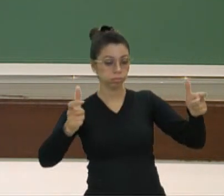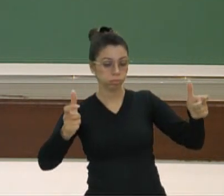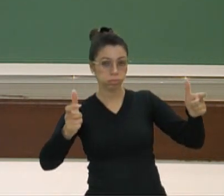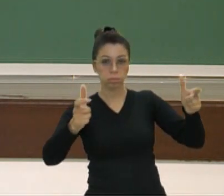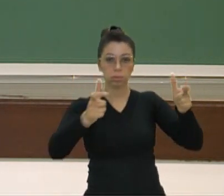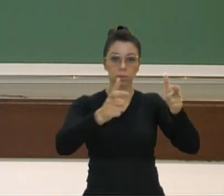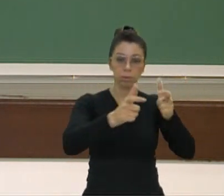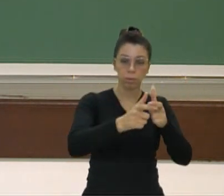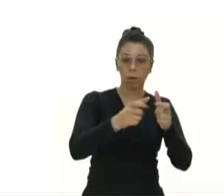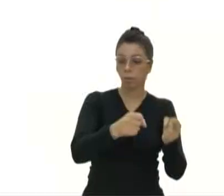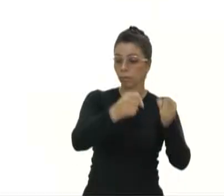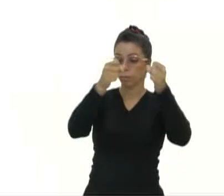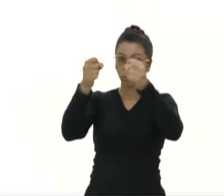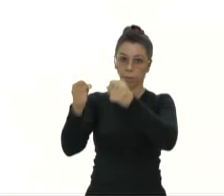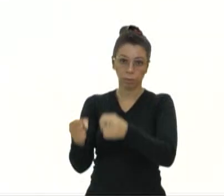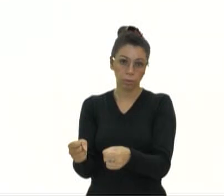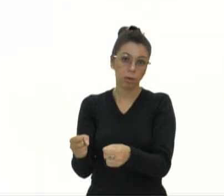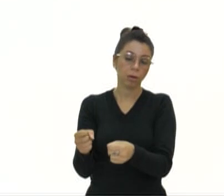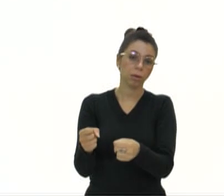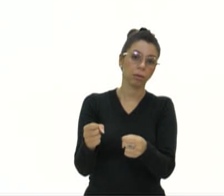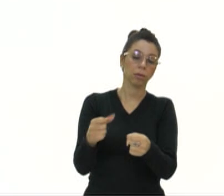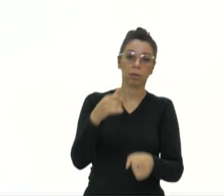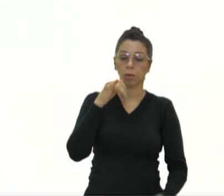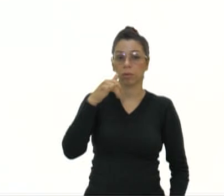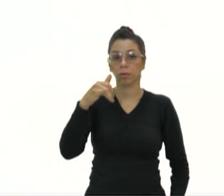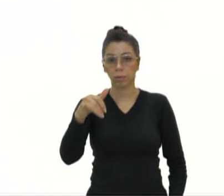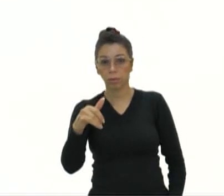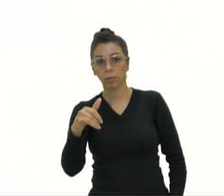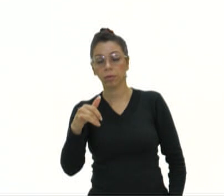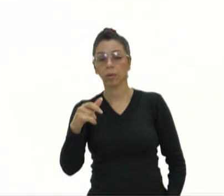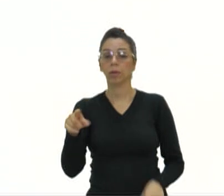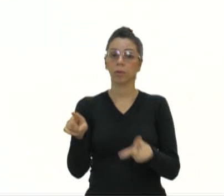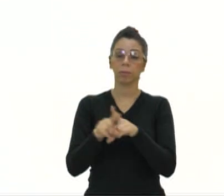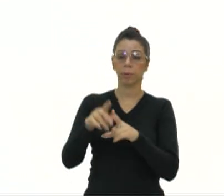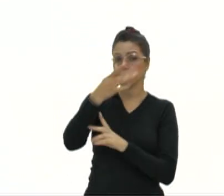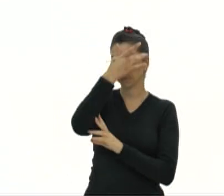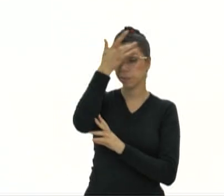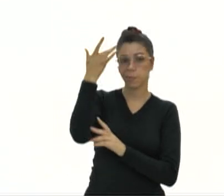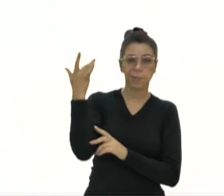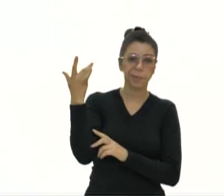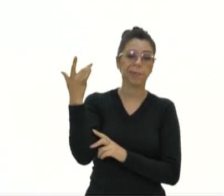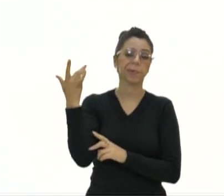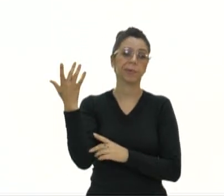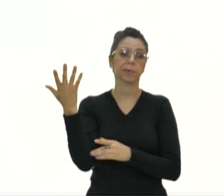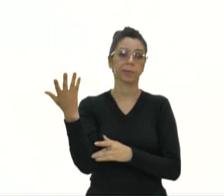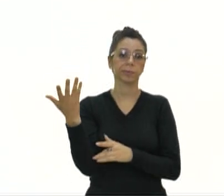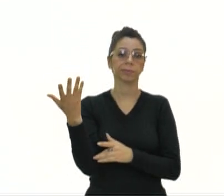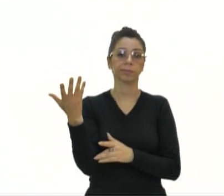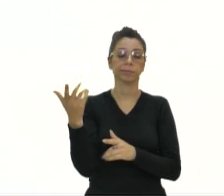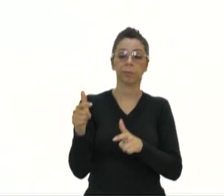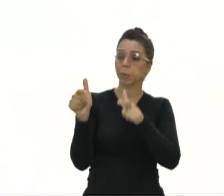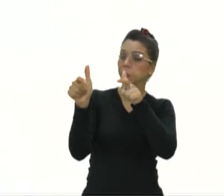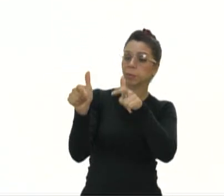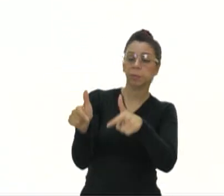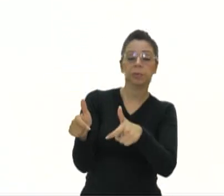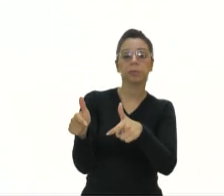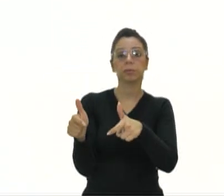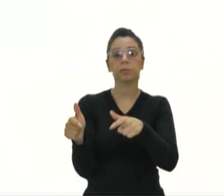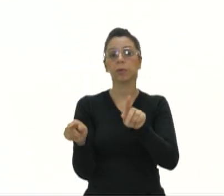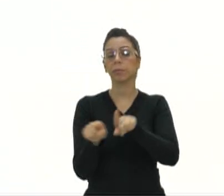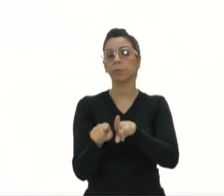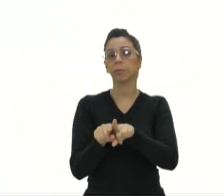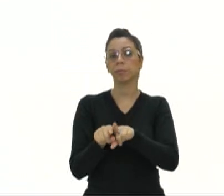tenho potencial, tanto energético quanto de pessoa, quanto de lugar,